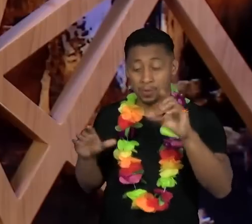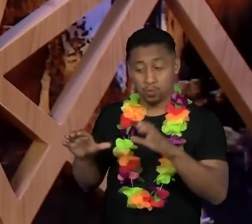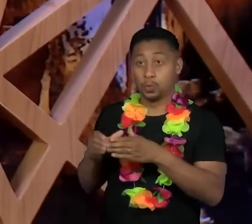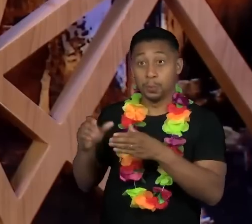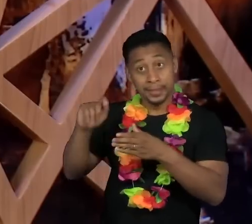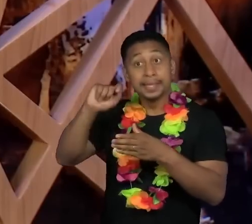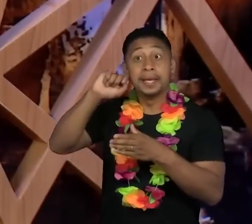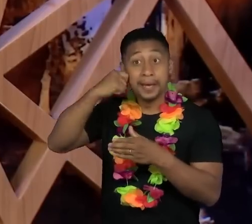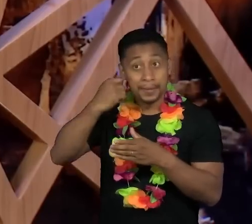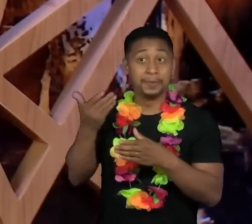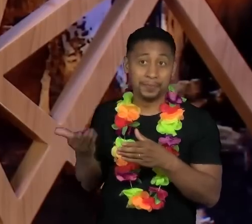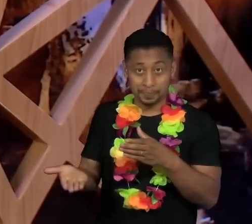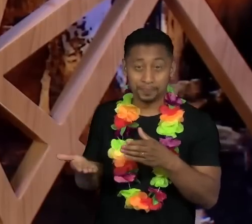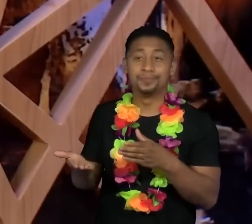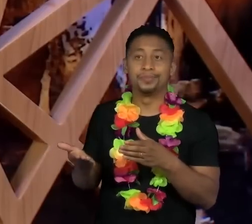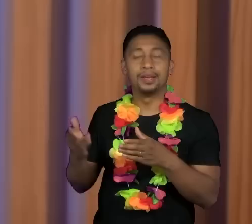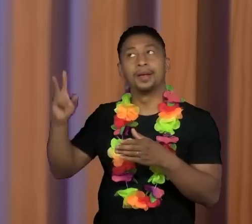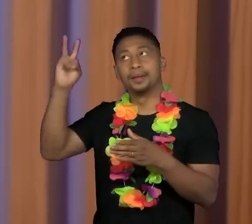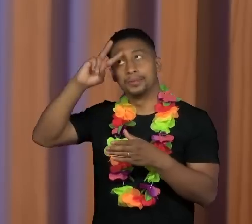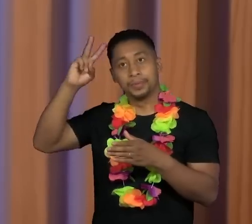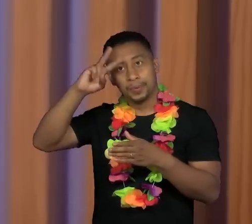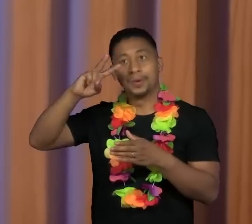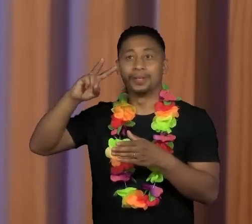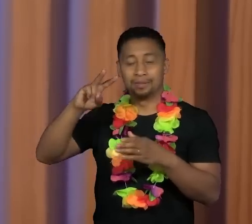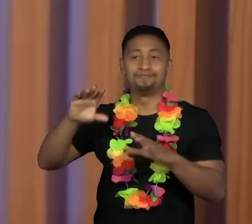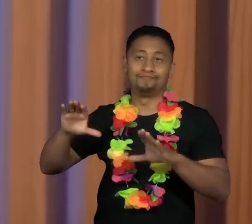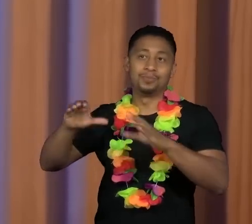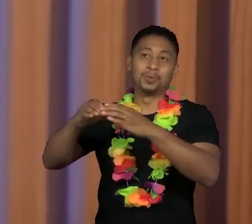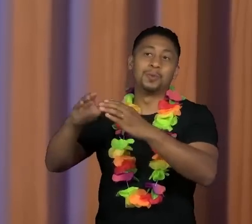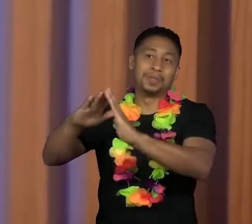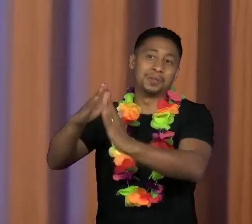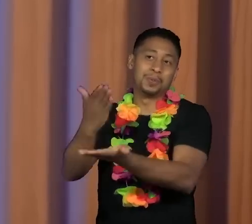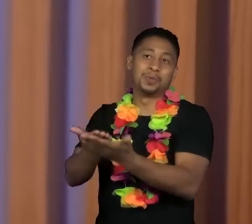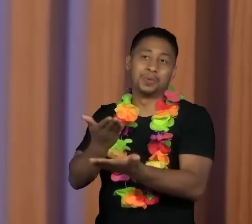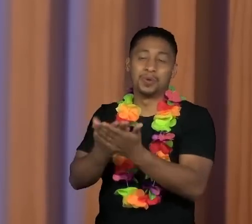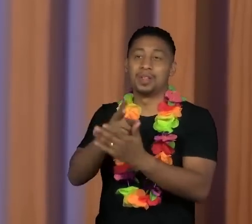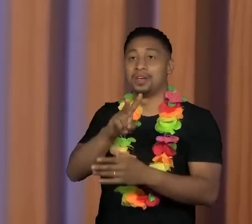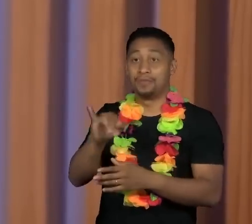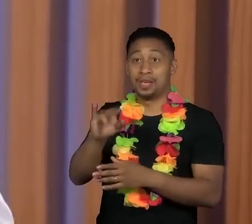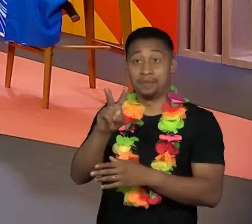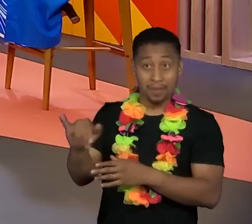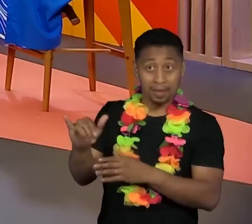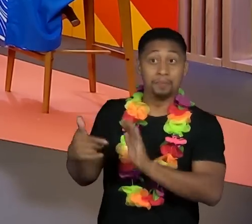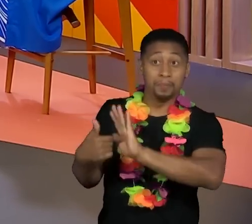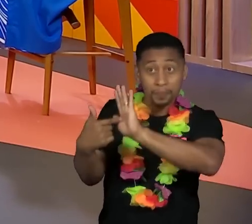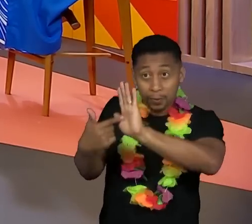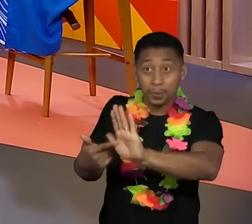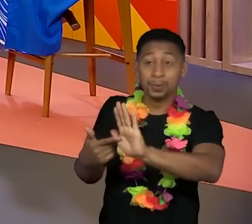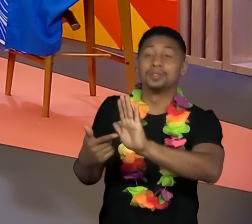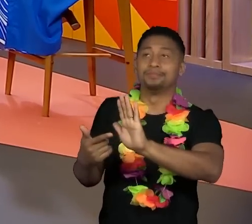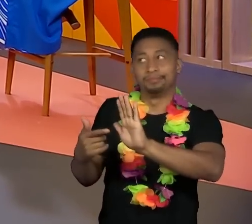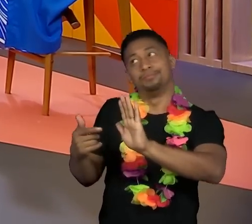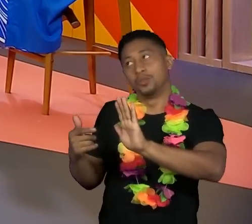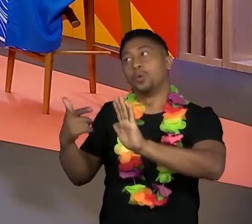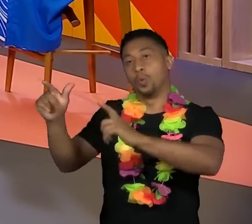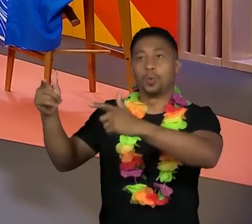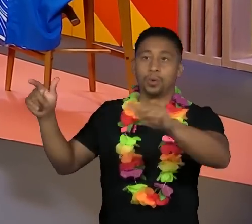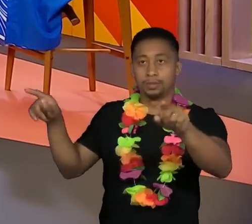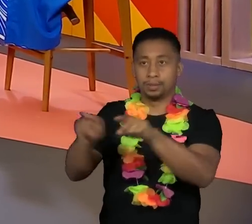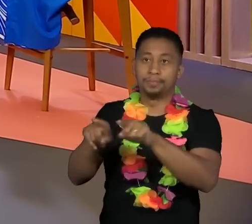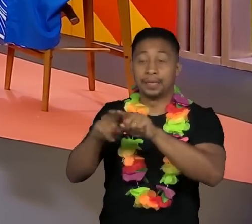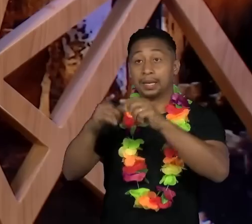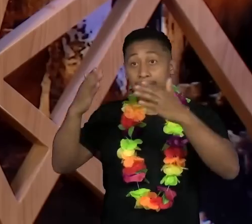que a gente tem ali nessa história da escola de samba Vai Vai, e não só da Vai Vai, mas as mais tradicionais, aí a gente vai falar da